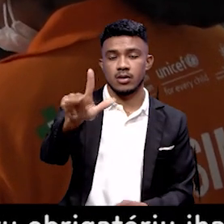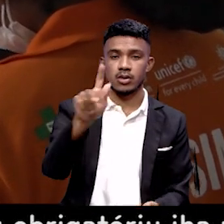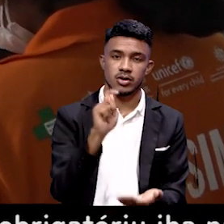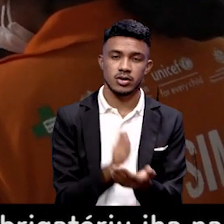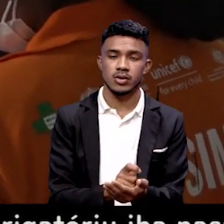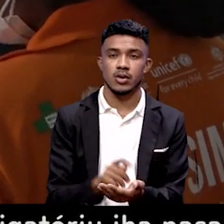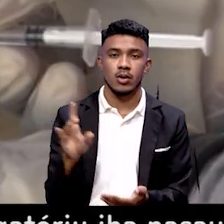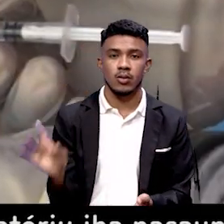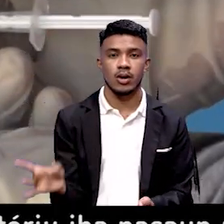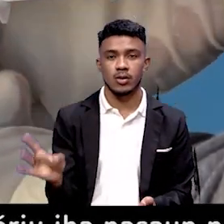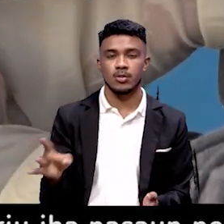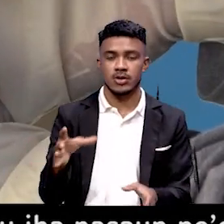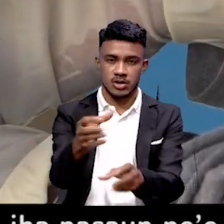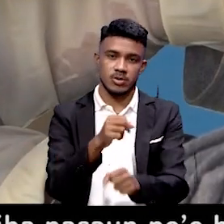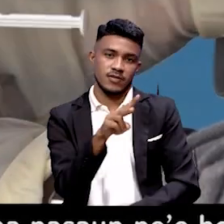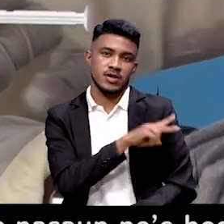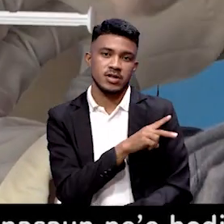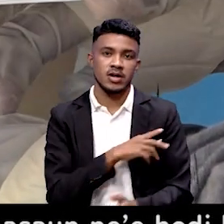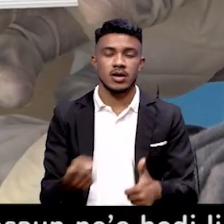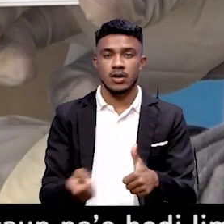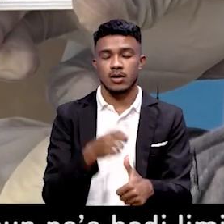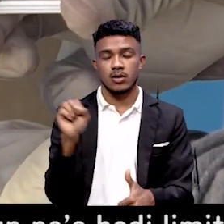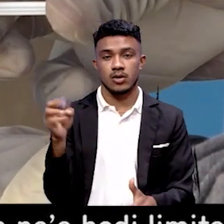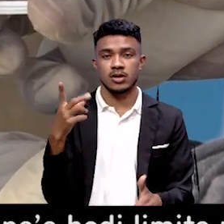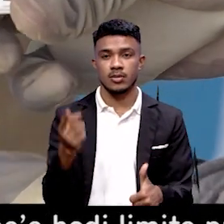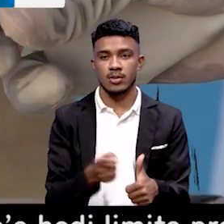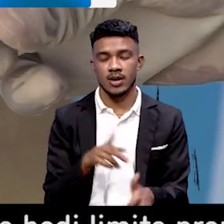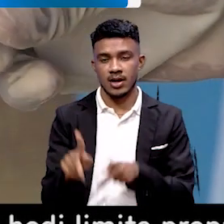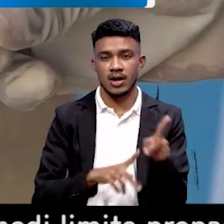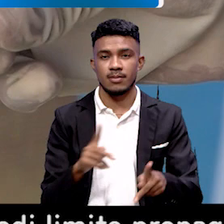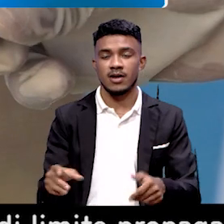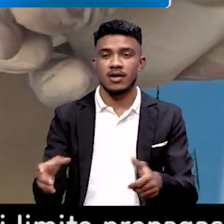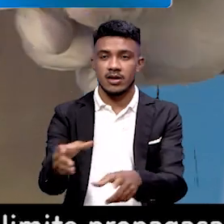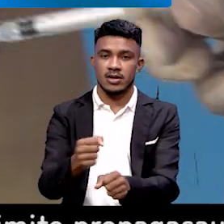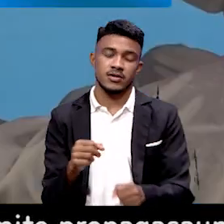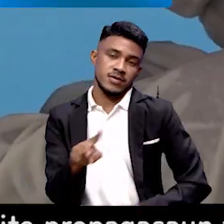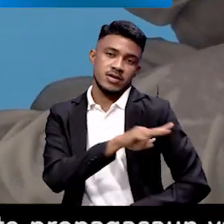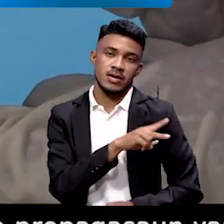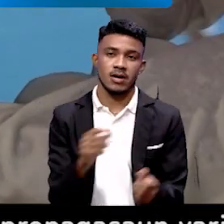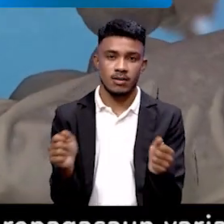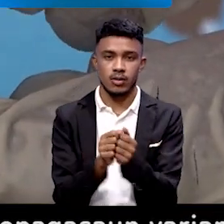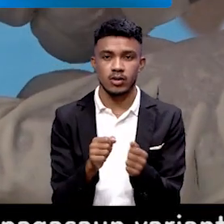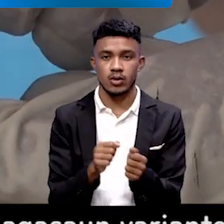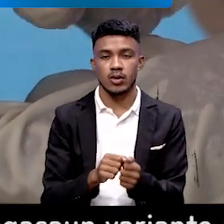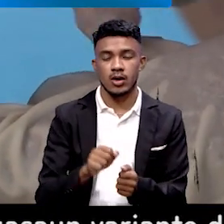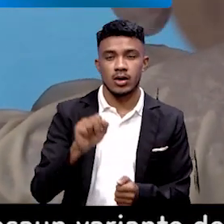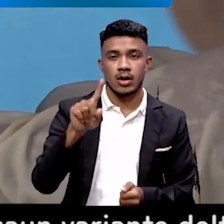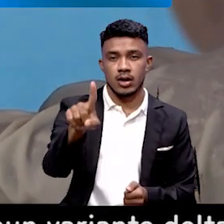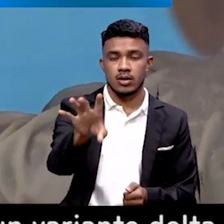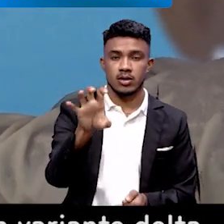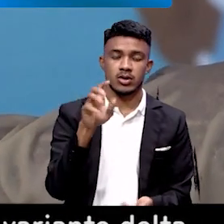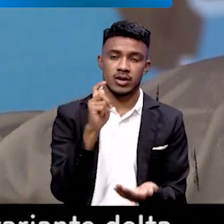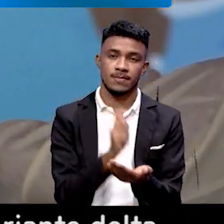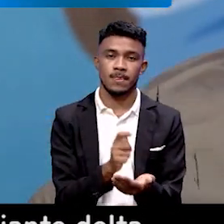nulo resim, maximo ono vacina doze da hulu, no cidadão nebecimo vacina doze da rua camutuk rihun atus idawalu nulo